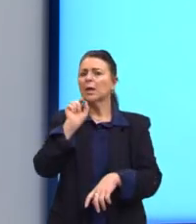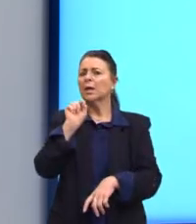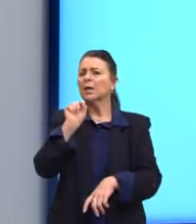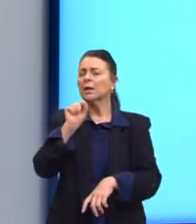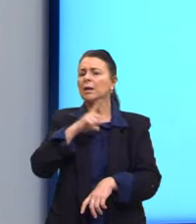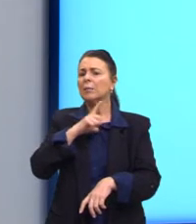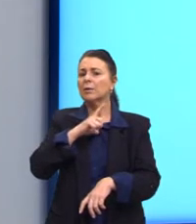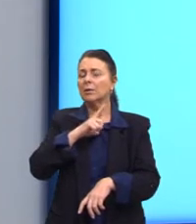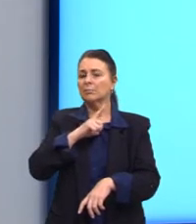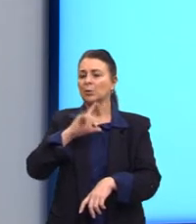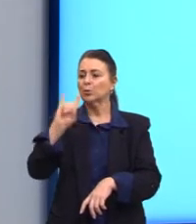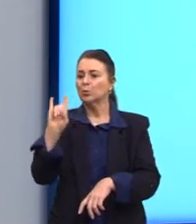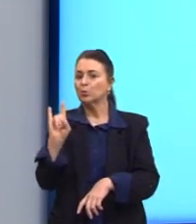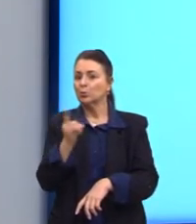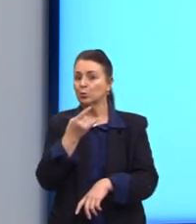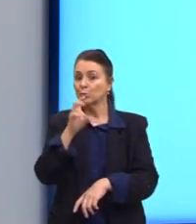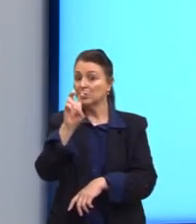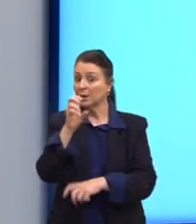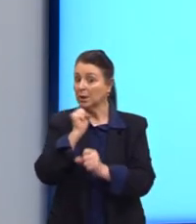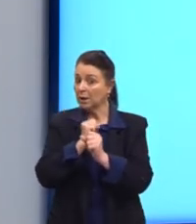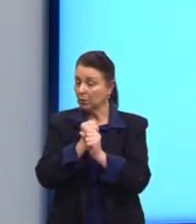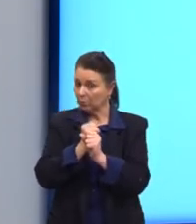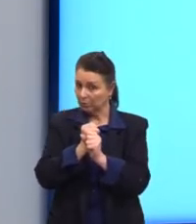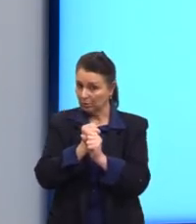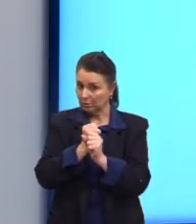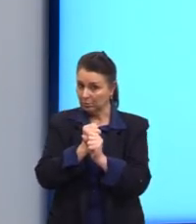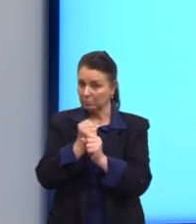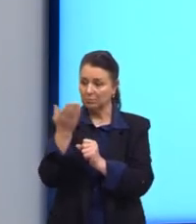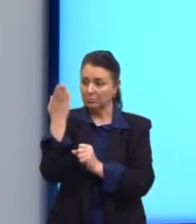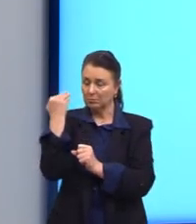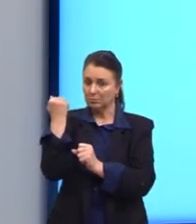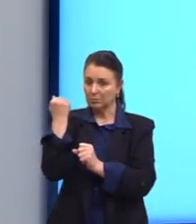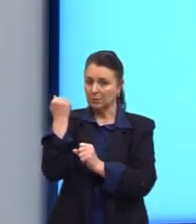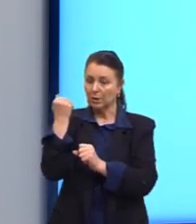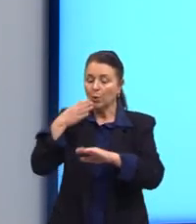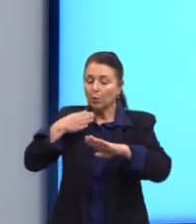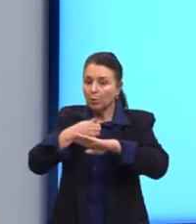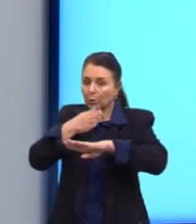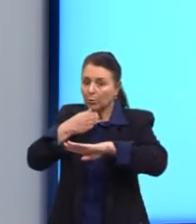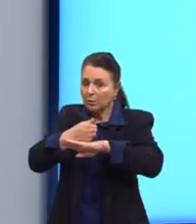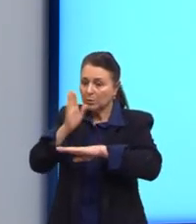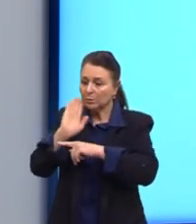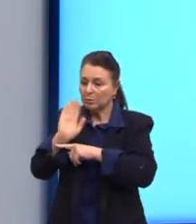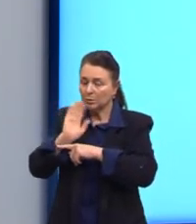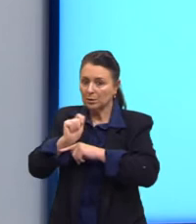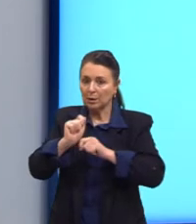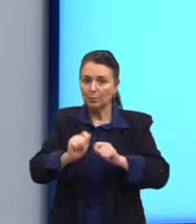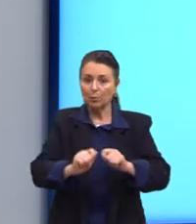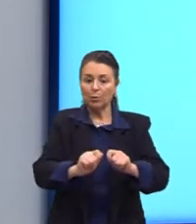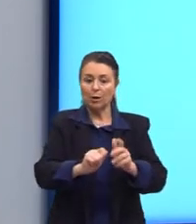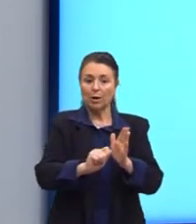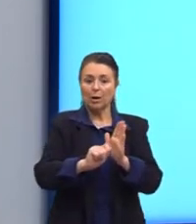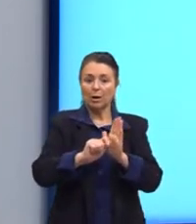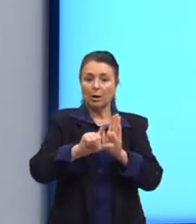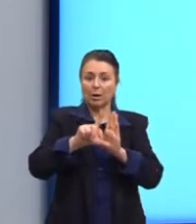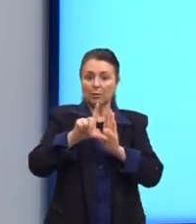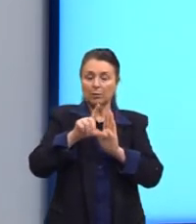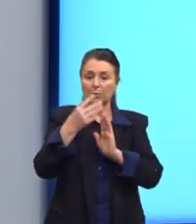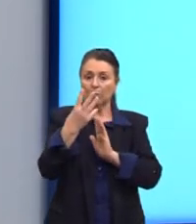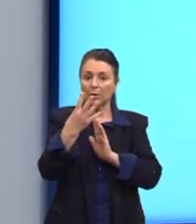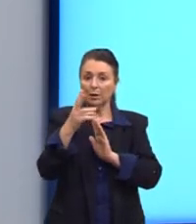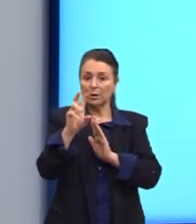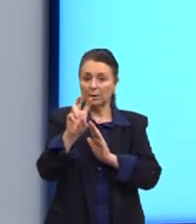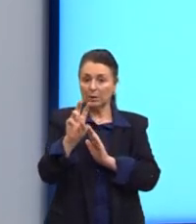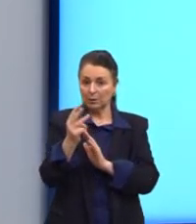nos últimos cinco anos a penetração do cinema cresceu 43% entre